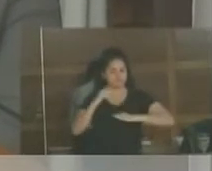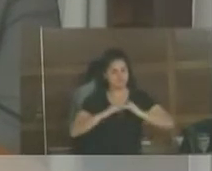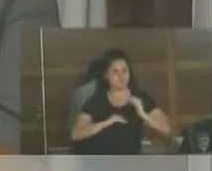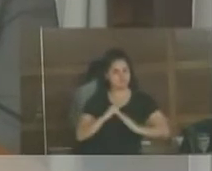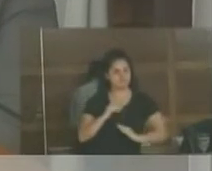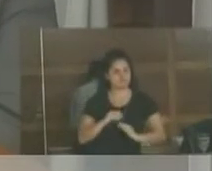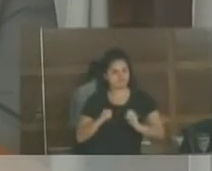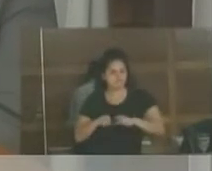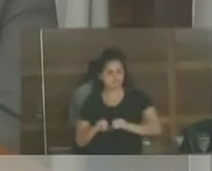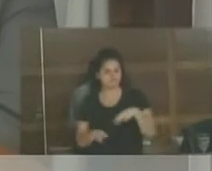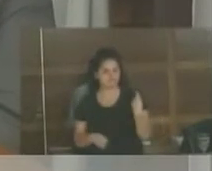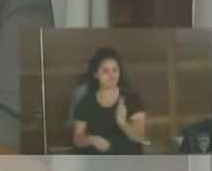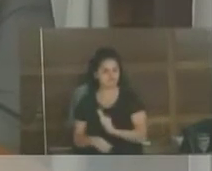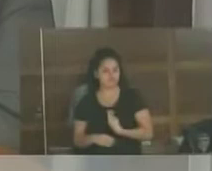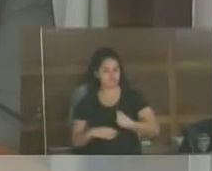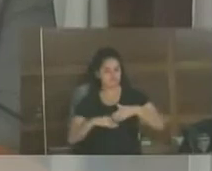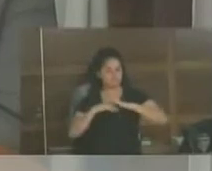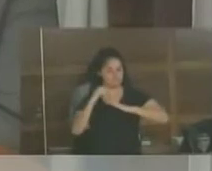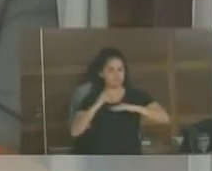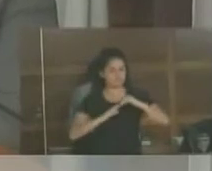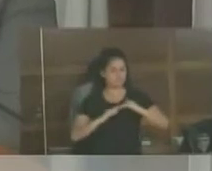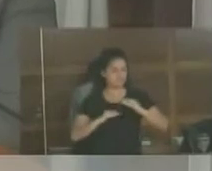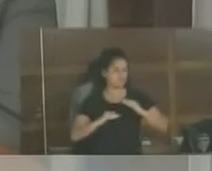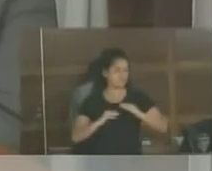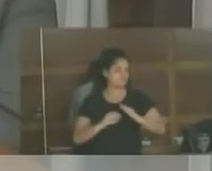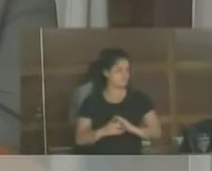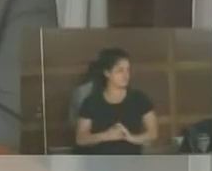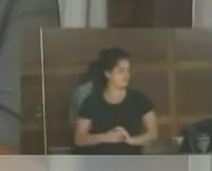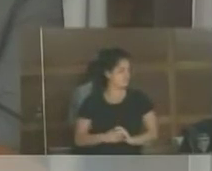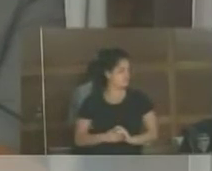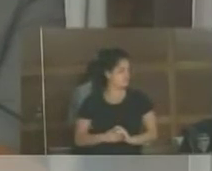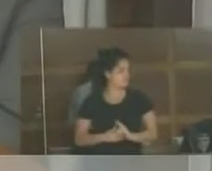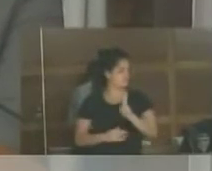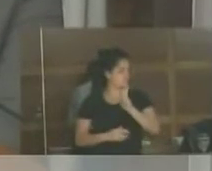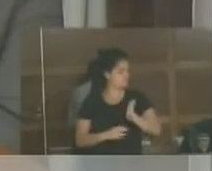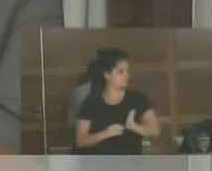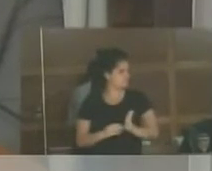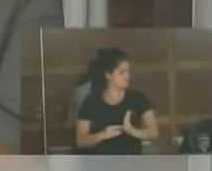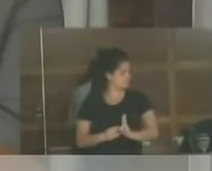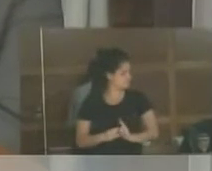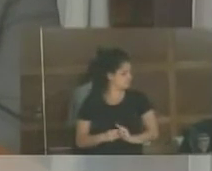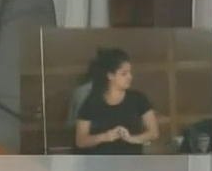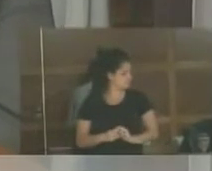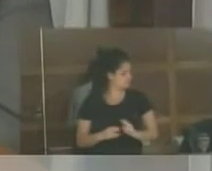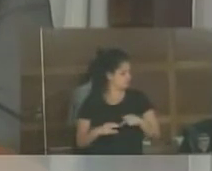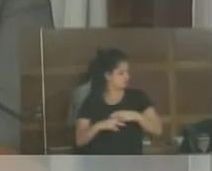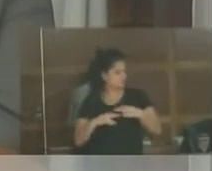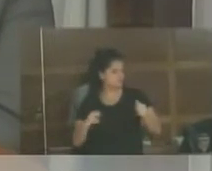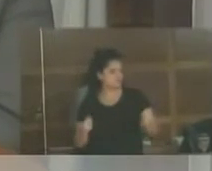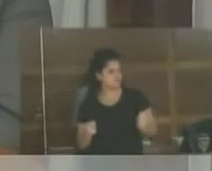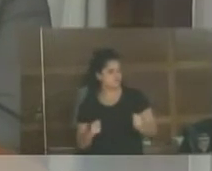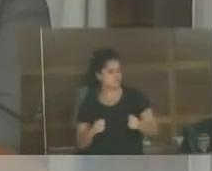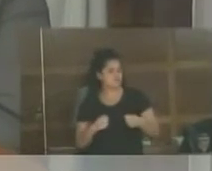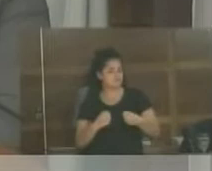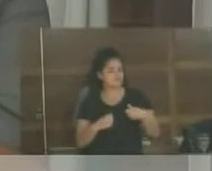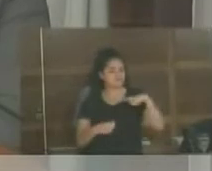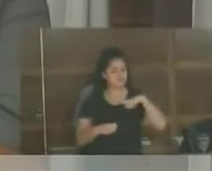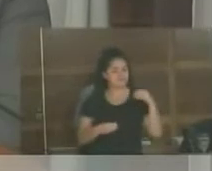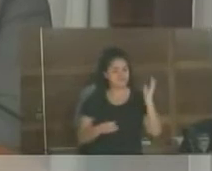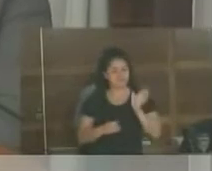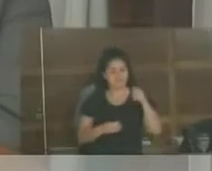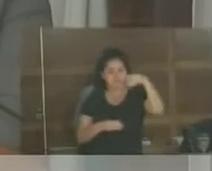da nossa rede e use os recursos específicos que o caso já requer e que já vem no orçamento da prefeitura.